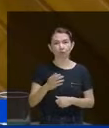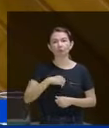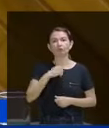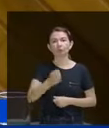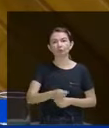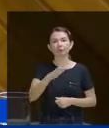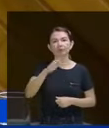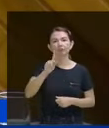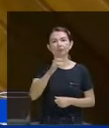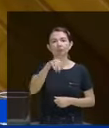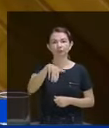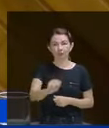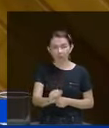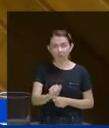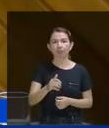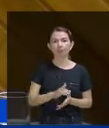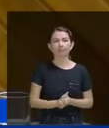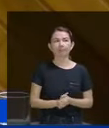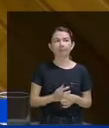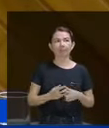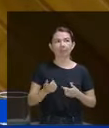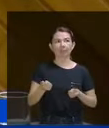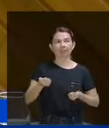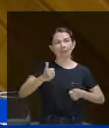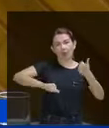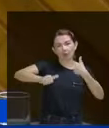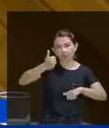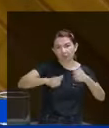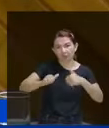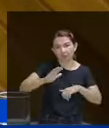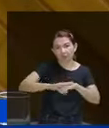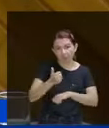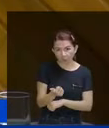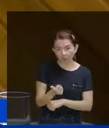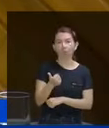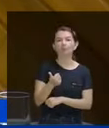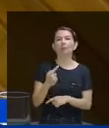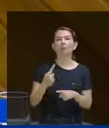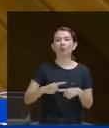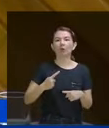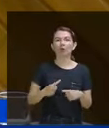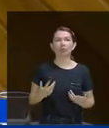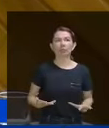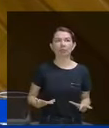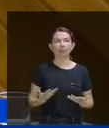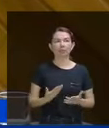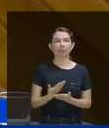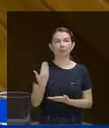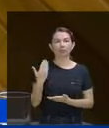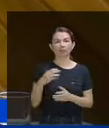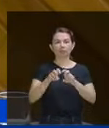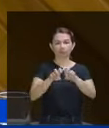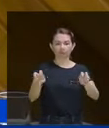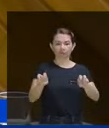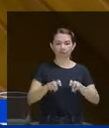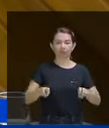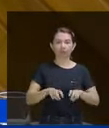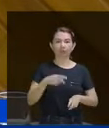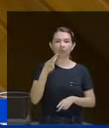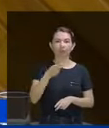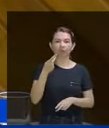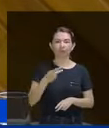Tina, para fazer uma melhor análise do caderno probatório, em razão do que foi sustentado na tribuna pelos patronos